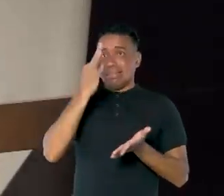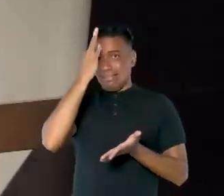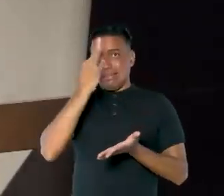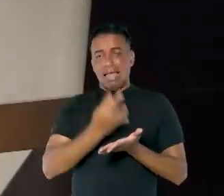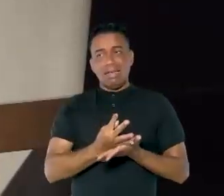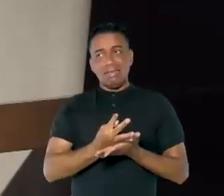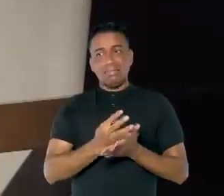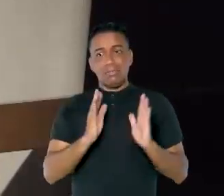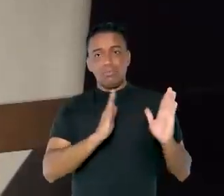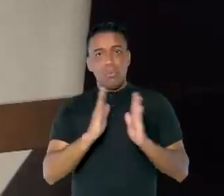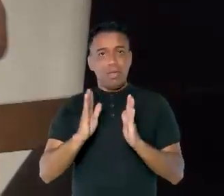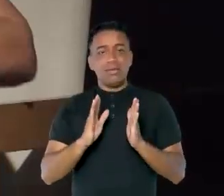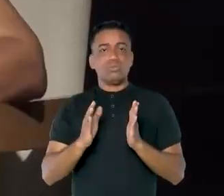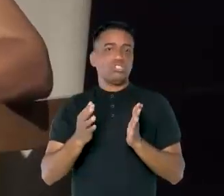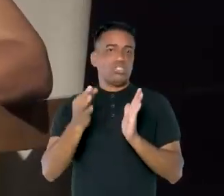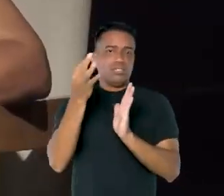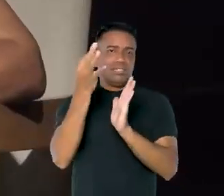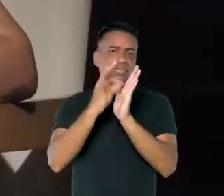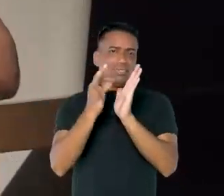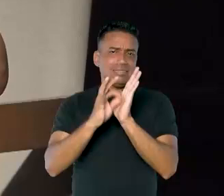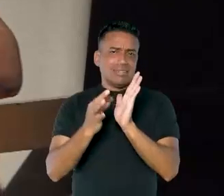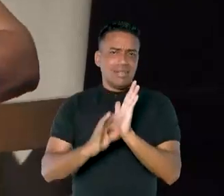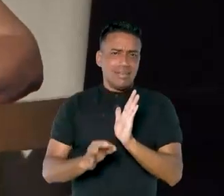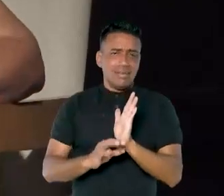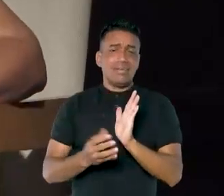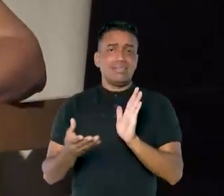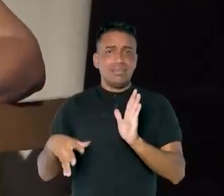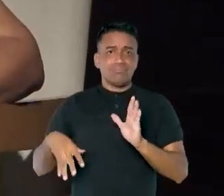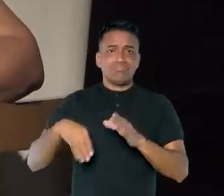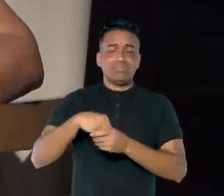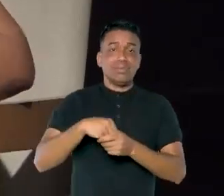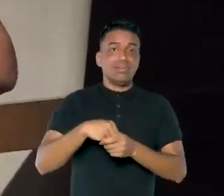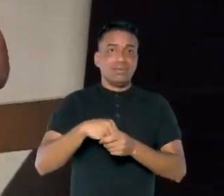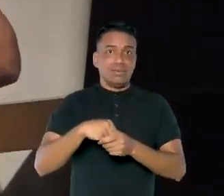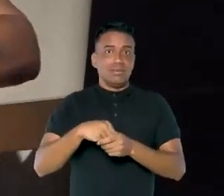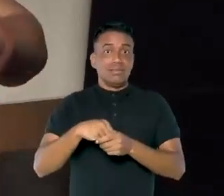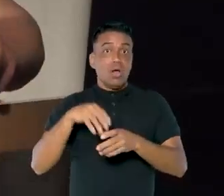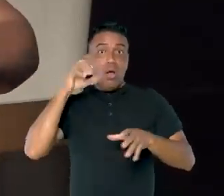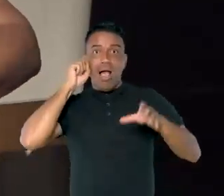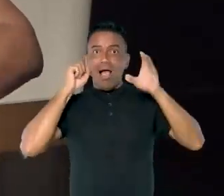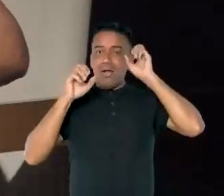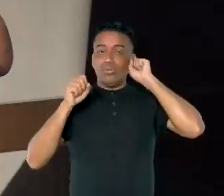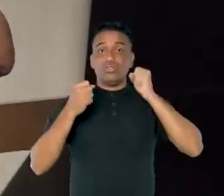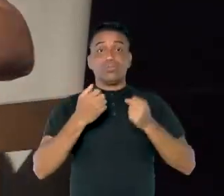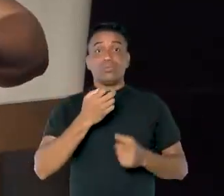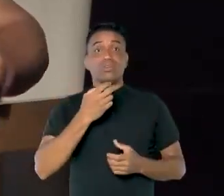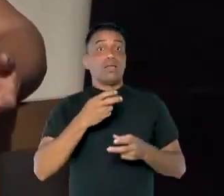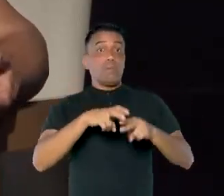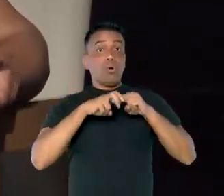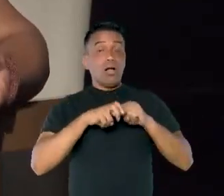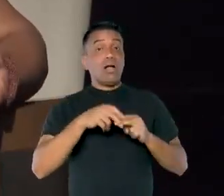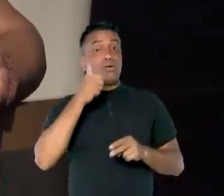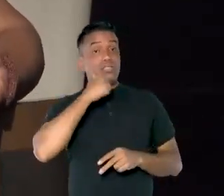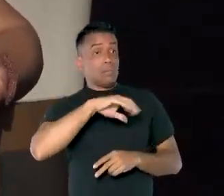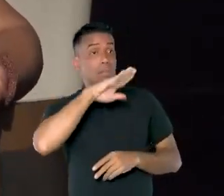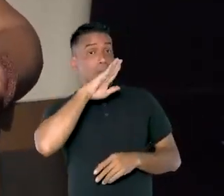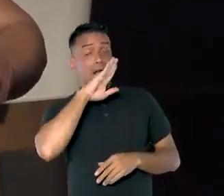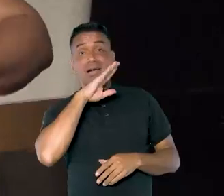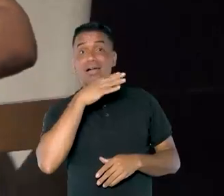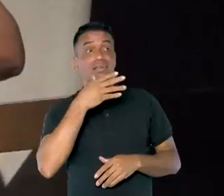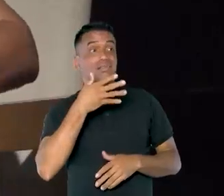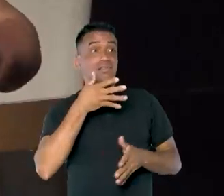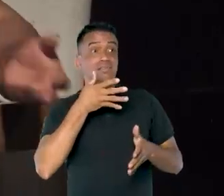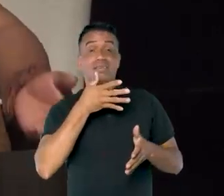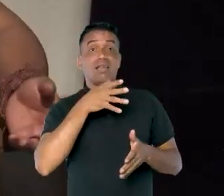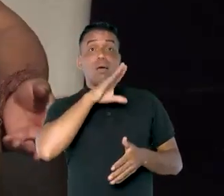uma parte de rabisco e outros que seria com áudio, por causa que a minha mãe ela não fala e não escreve o português,